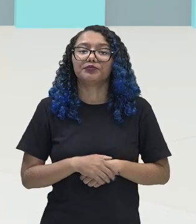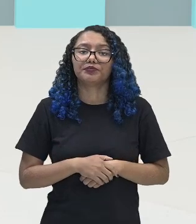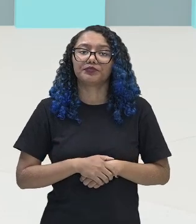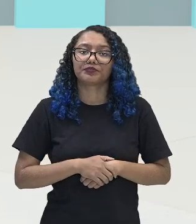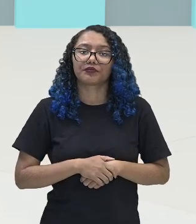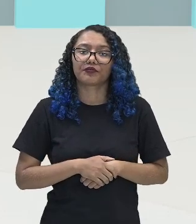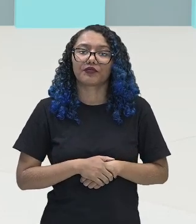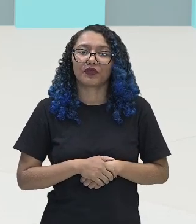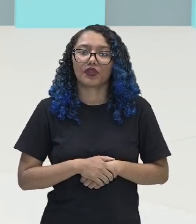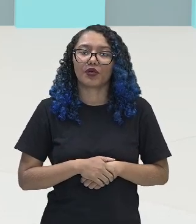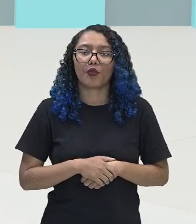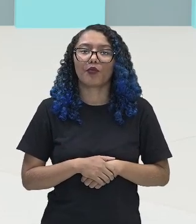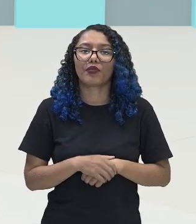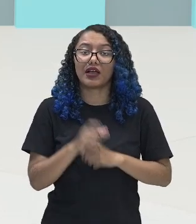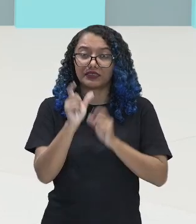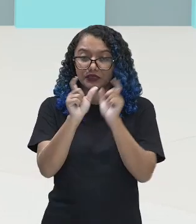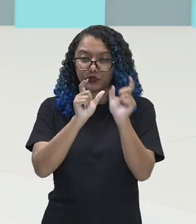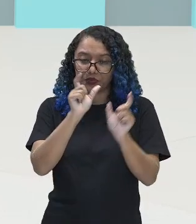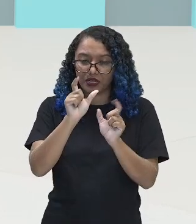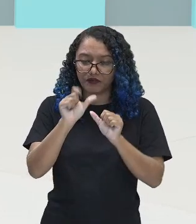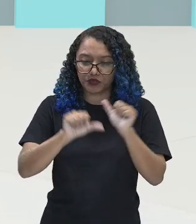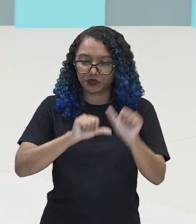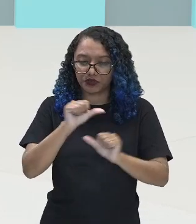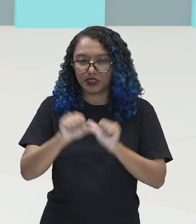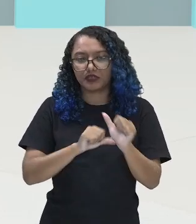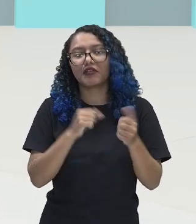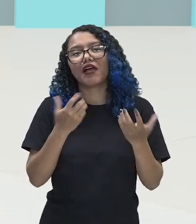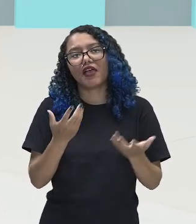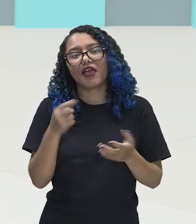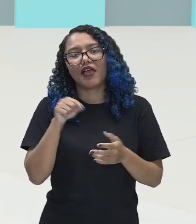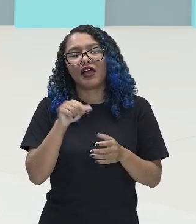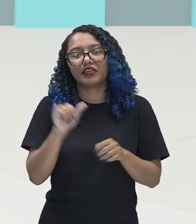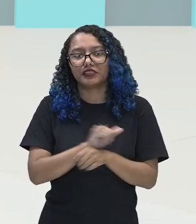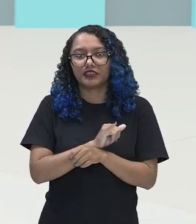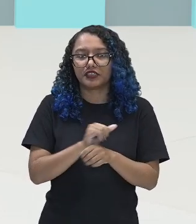minhas palavras que apresento minha voz nas